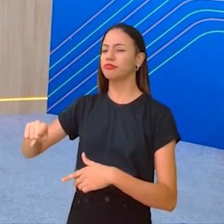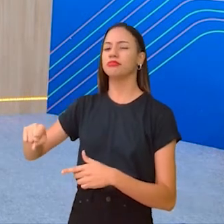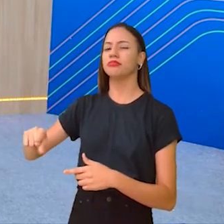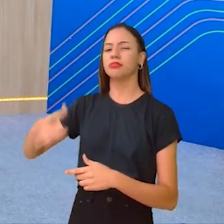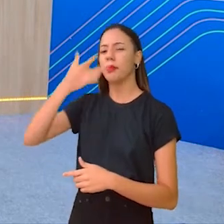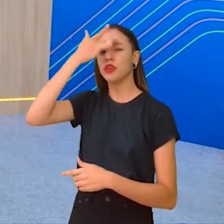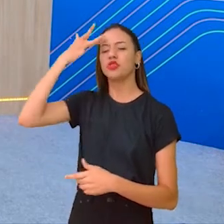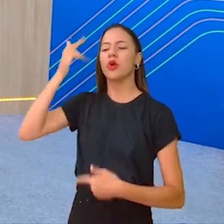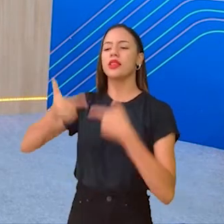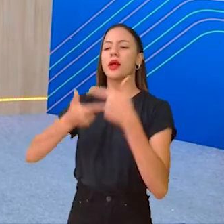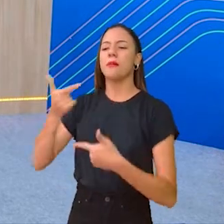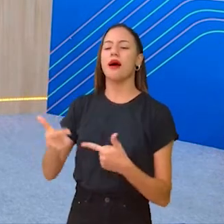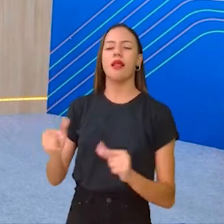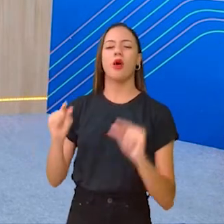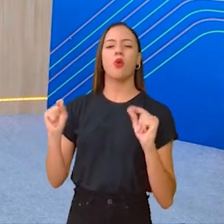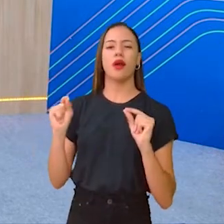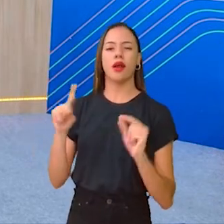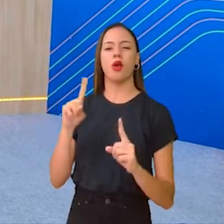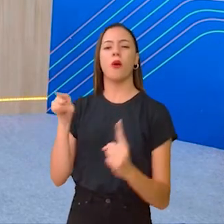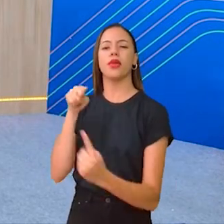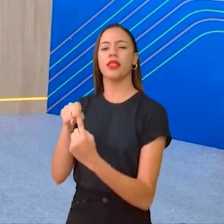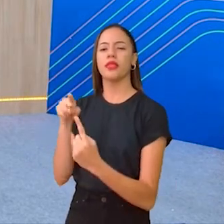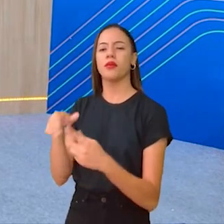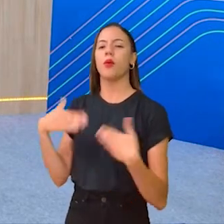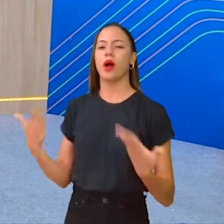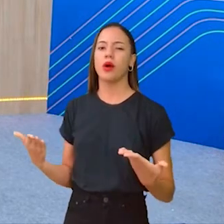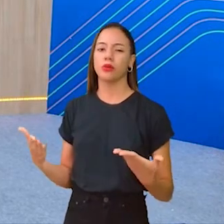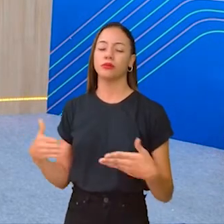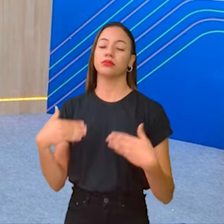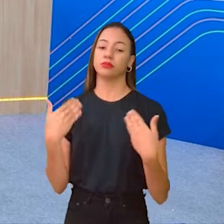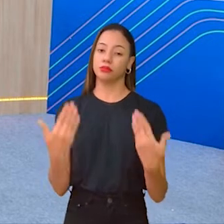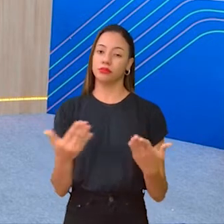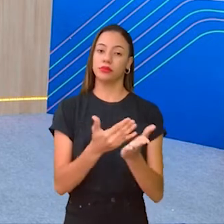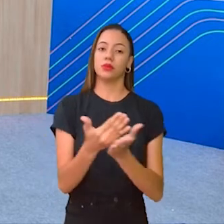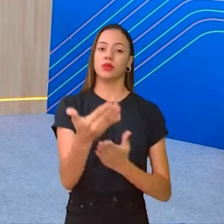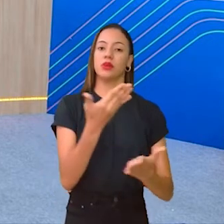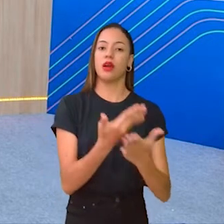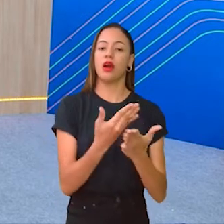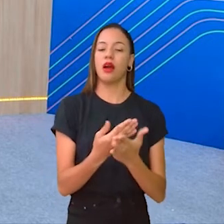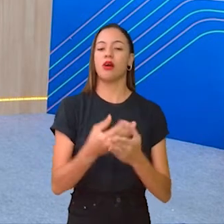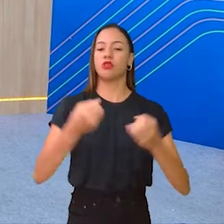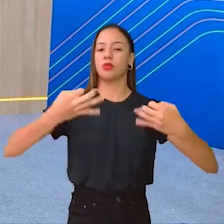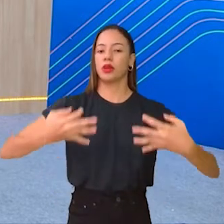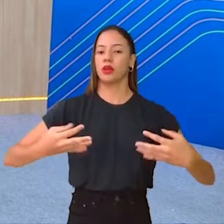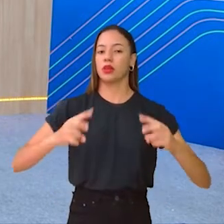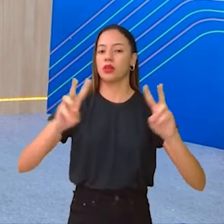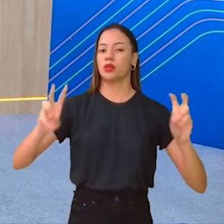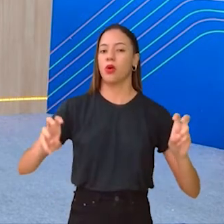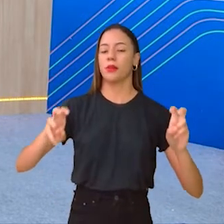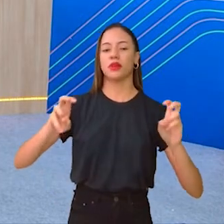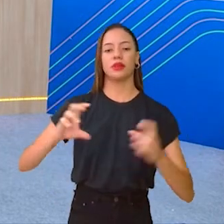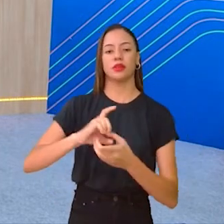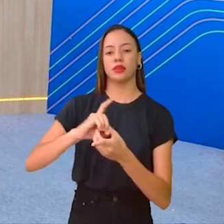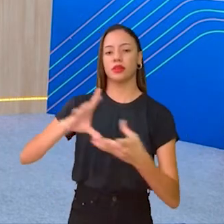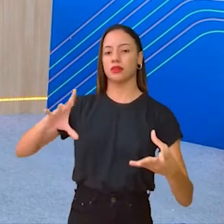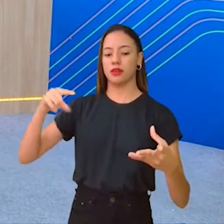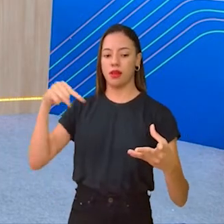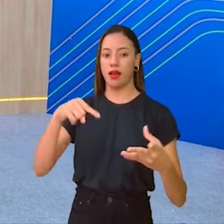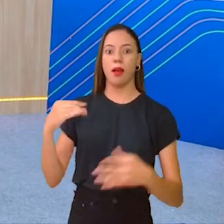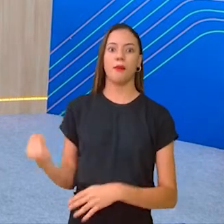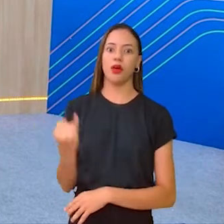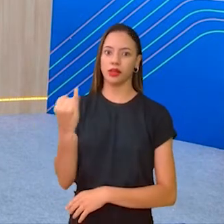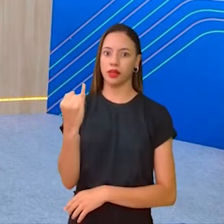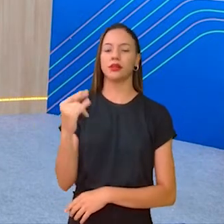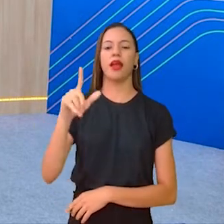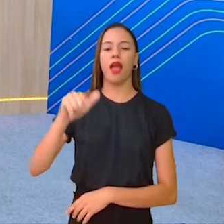fazem? Qual é a função delas? E aí começamos as nossas aulas falando a respeito da democracia, da importância dela, que é um estilo de vida, não